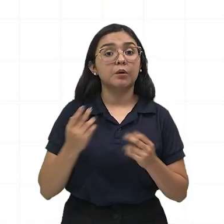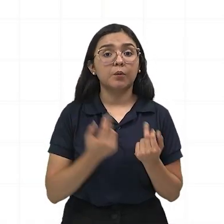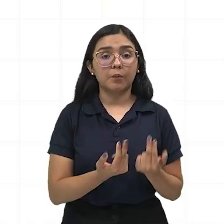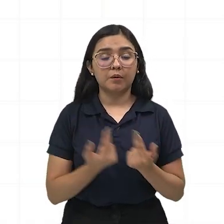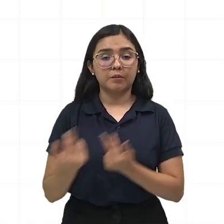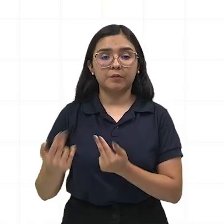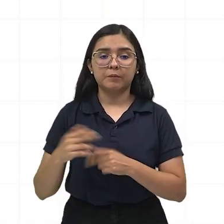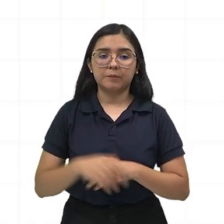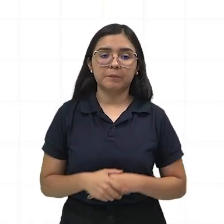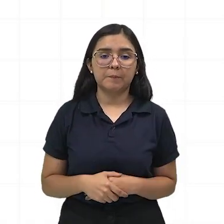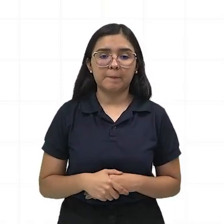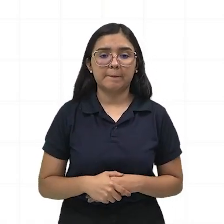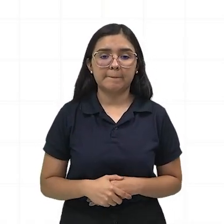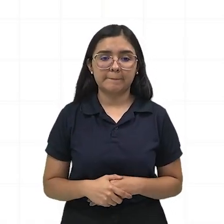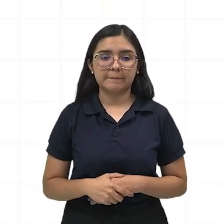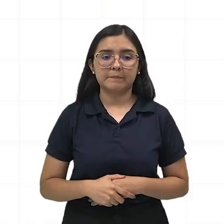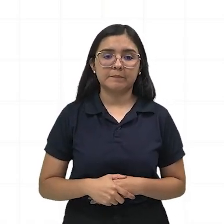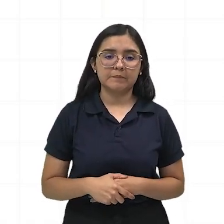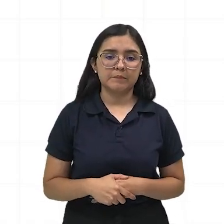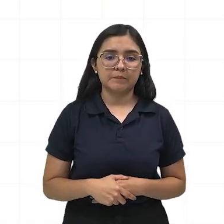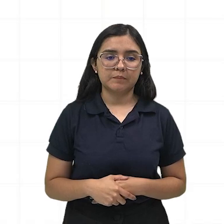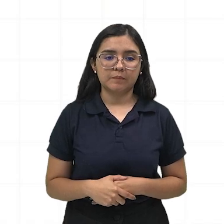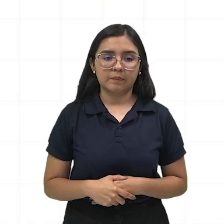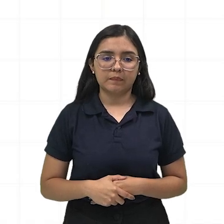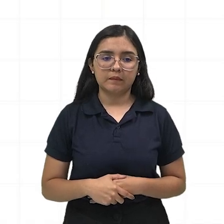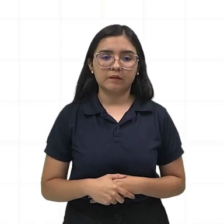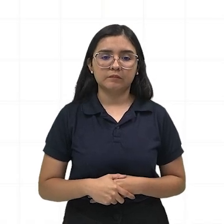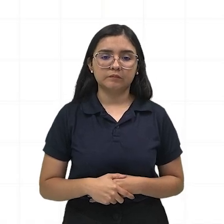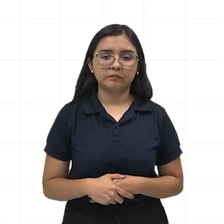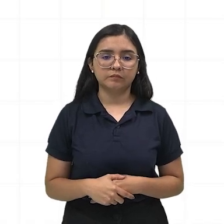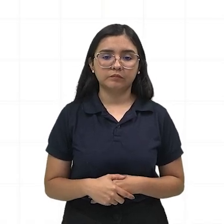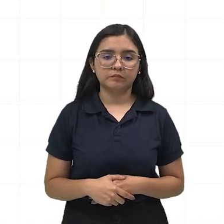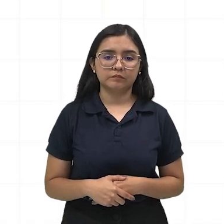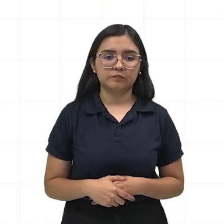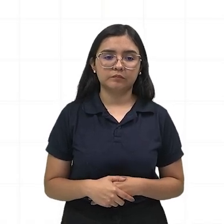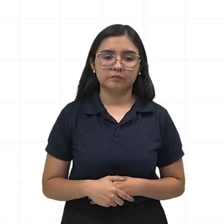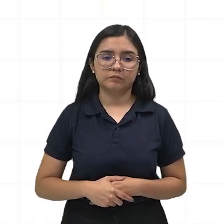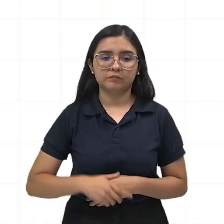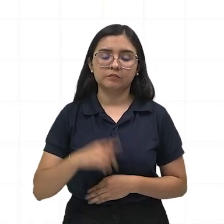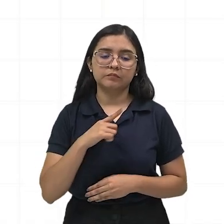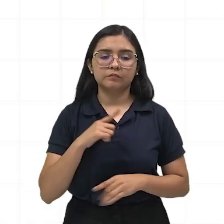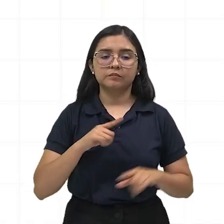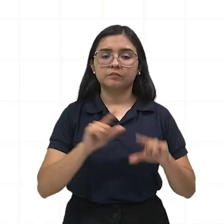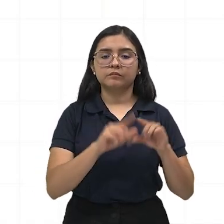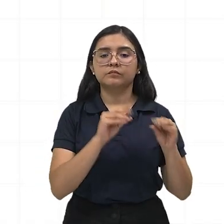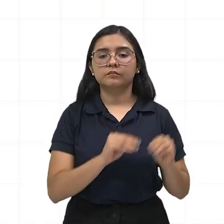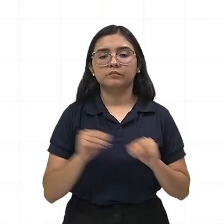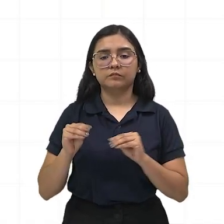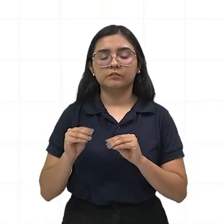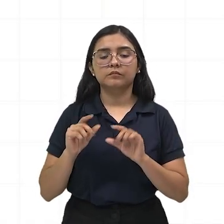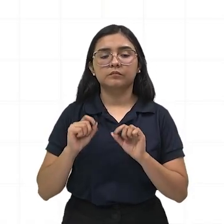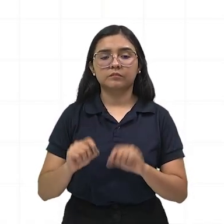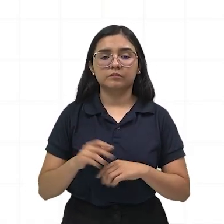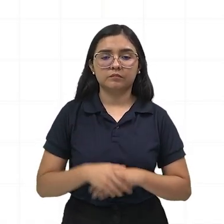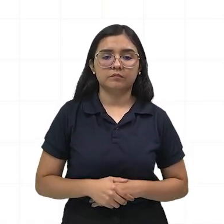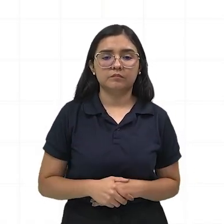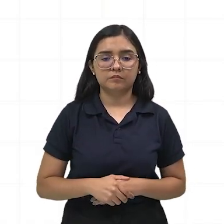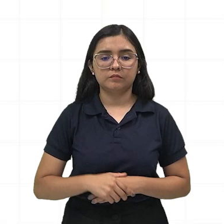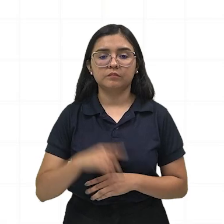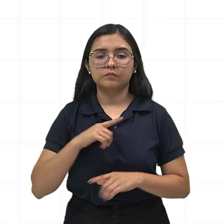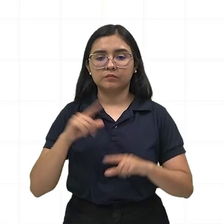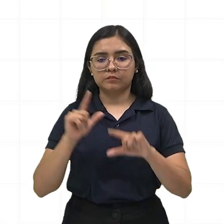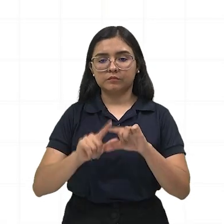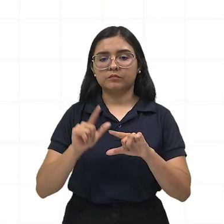dizer que o triângulo ABC se moveu para a segunda posição, representadas pelo triângulo A', B',